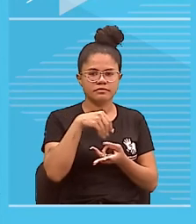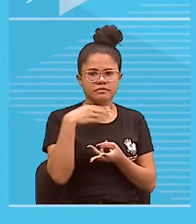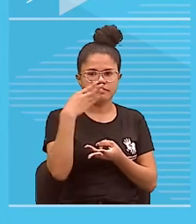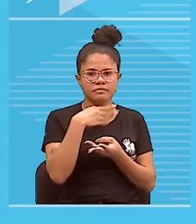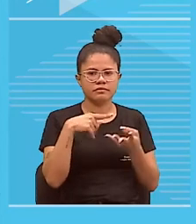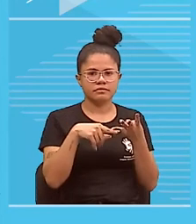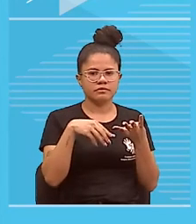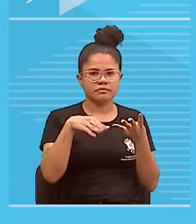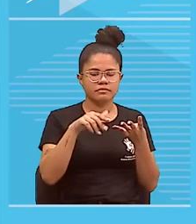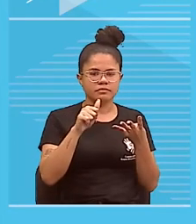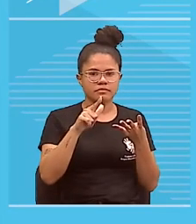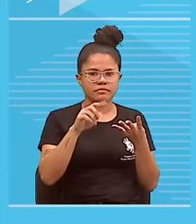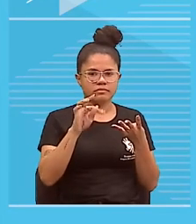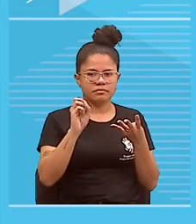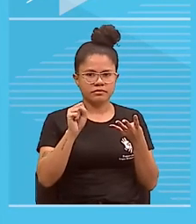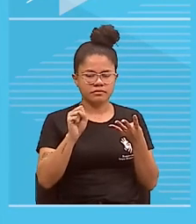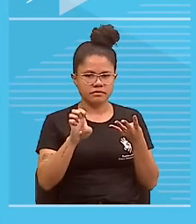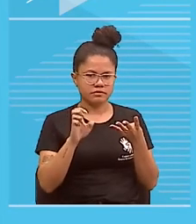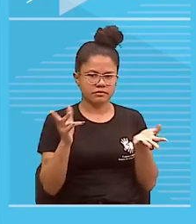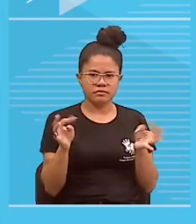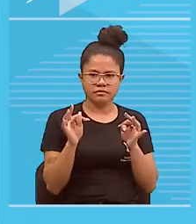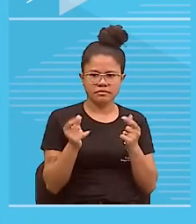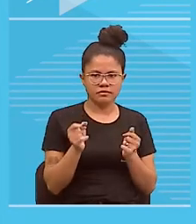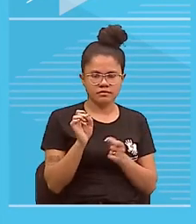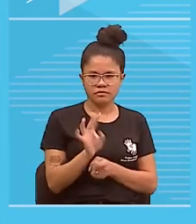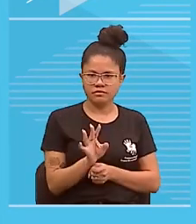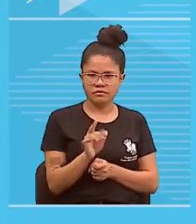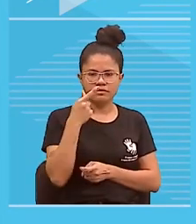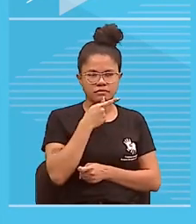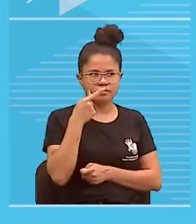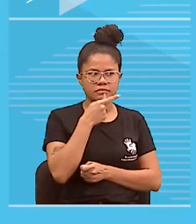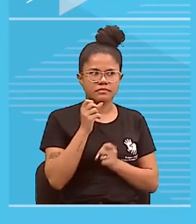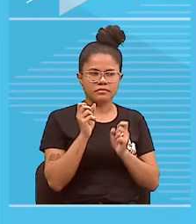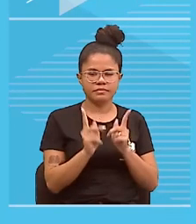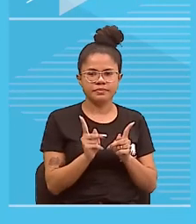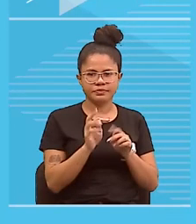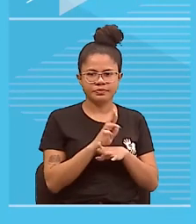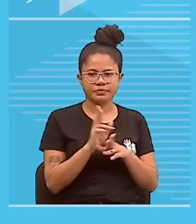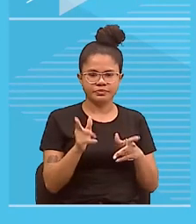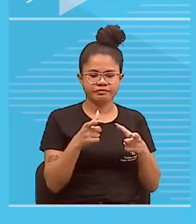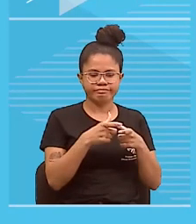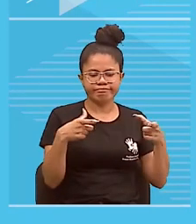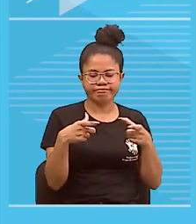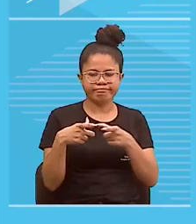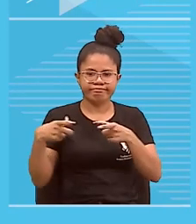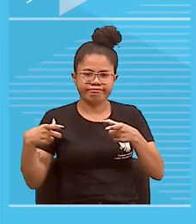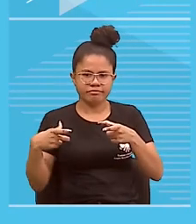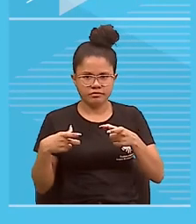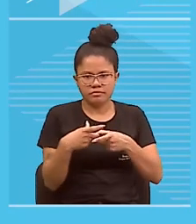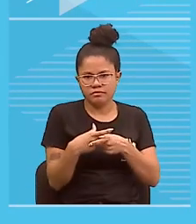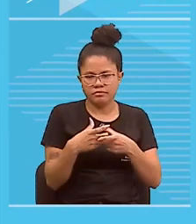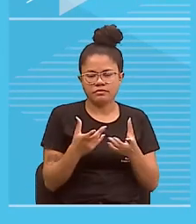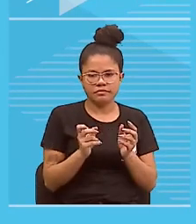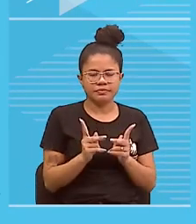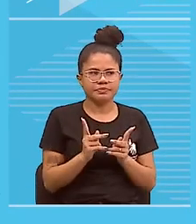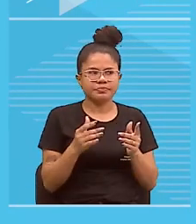em maltose um monte de gente é feita só por unidades de glicose que vai diferenciar é tamanho jeito que eles estão ligadas né